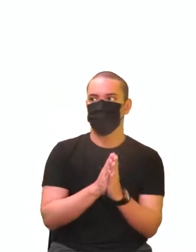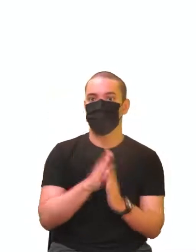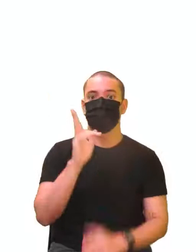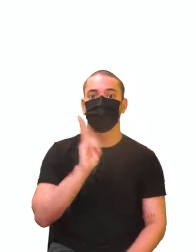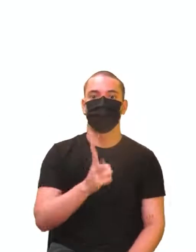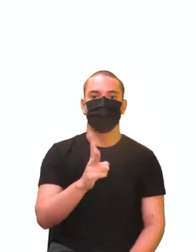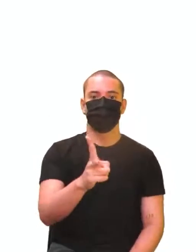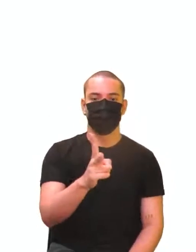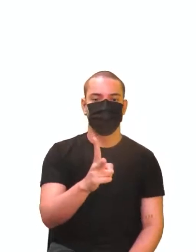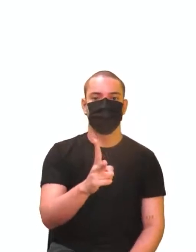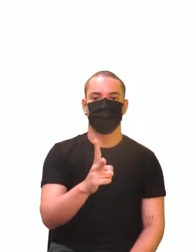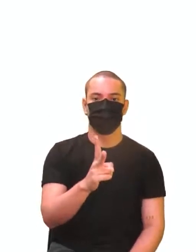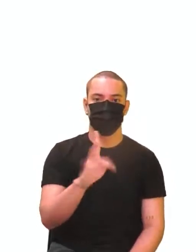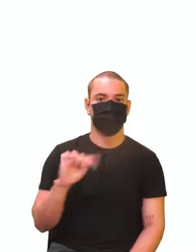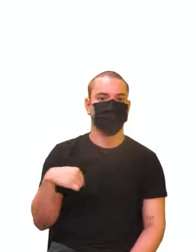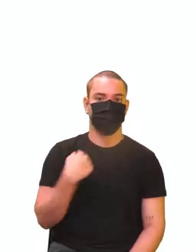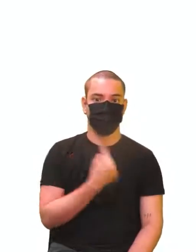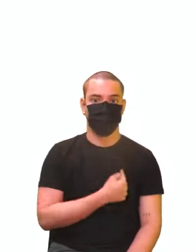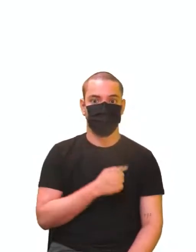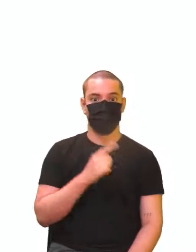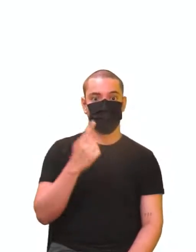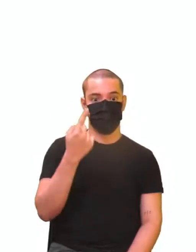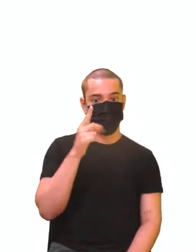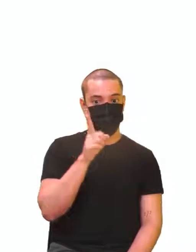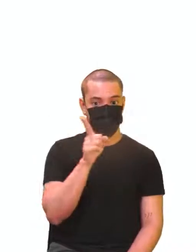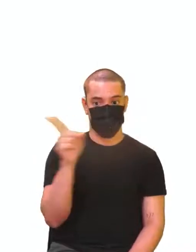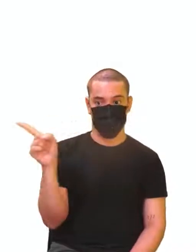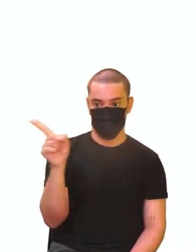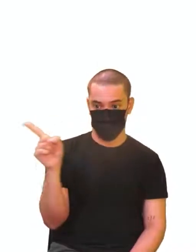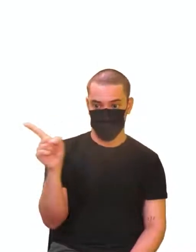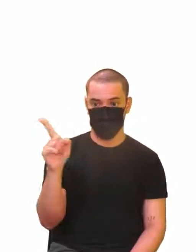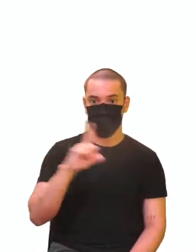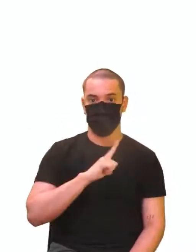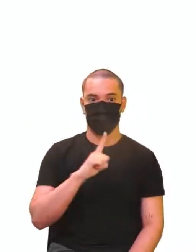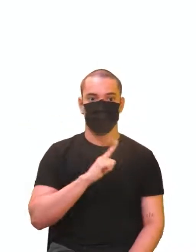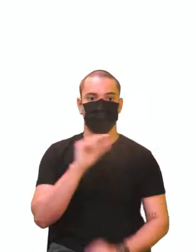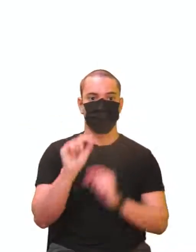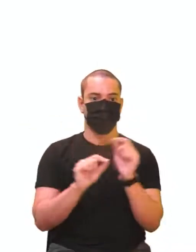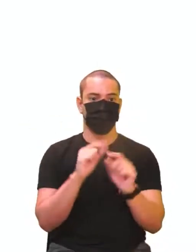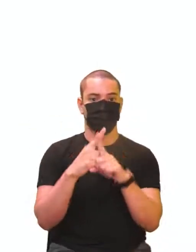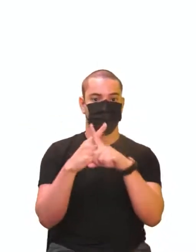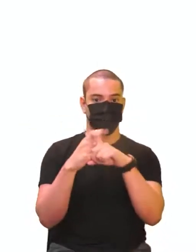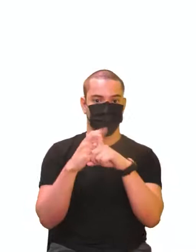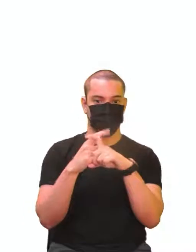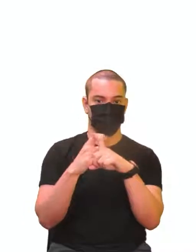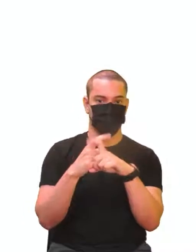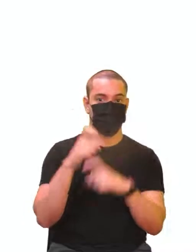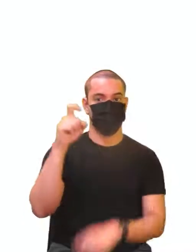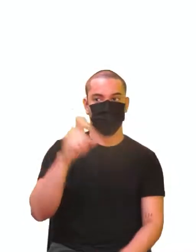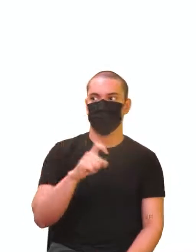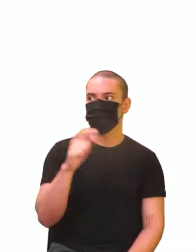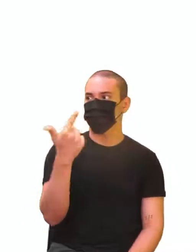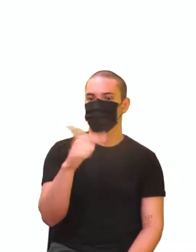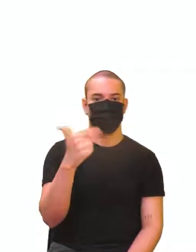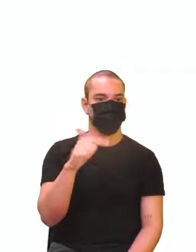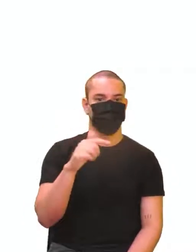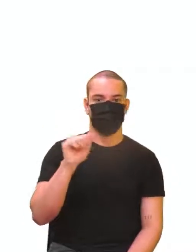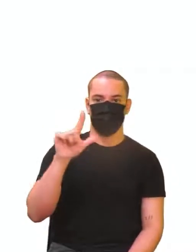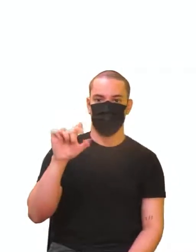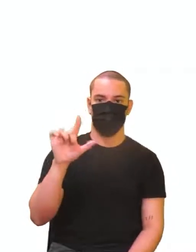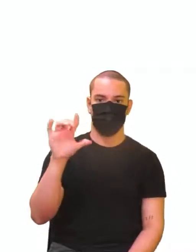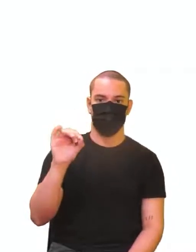seguir, então. Quando a gente observa a figura abaixo, a gente tem uma parte do cromossomo X que não possui alelos em